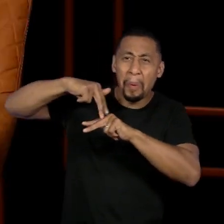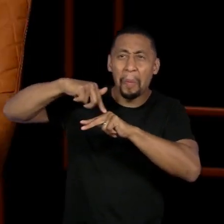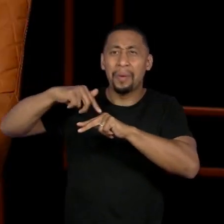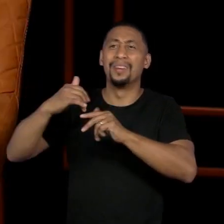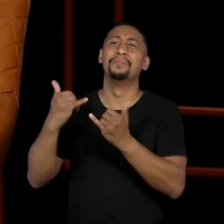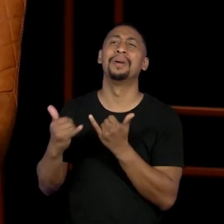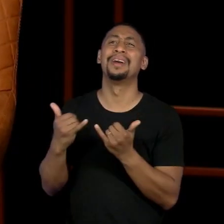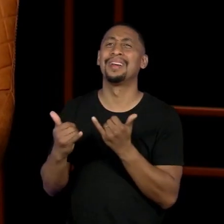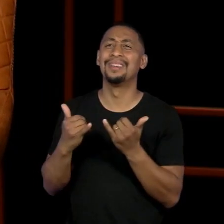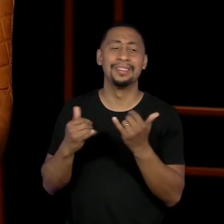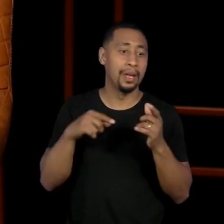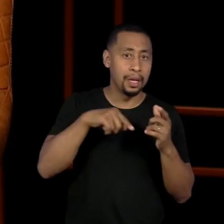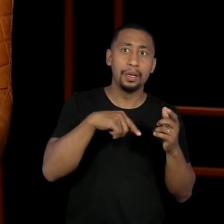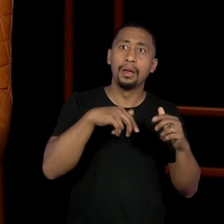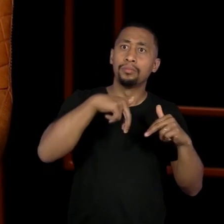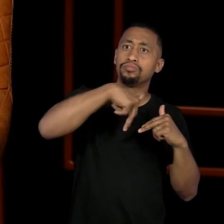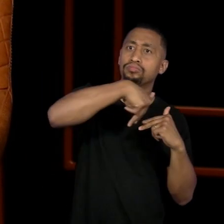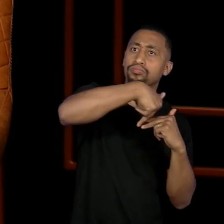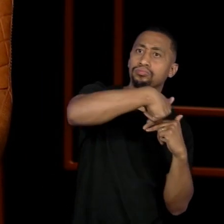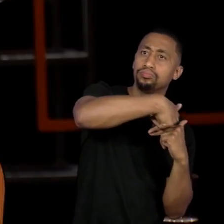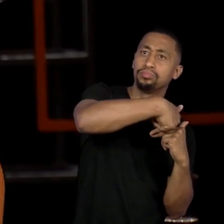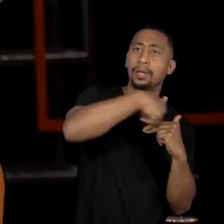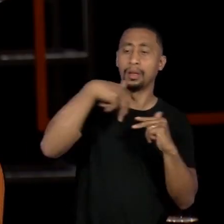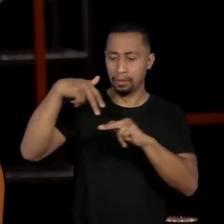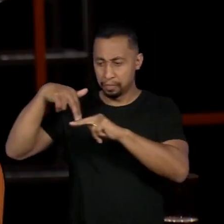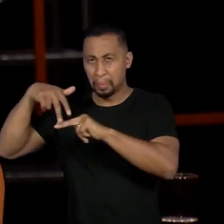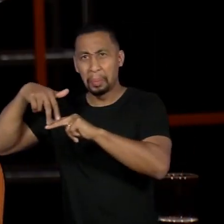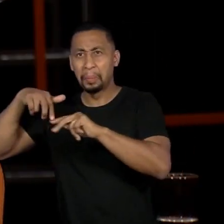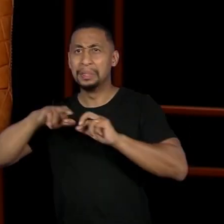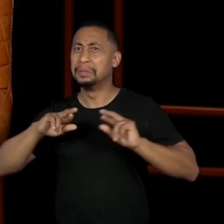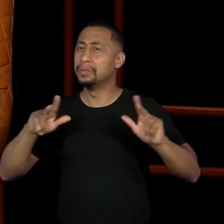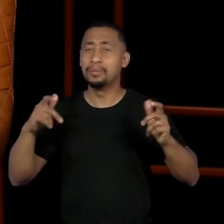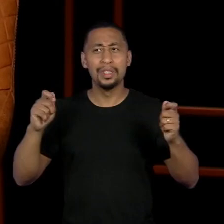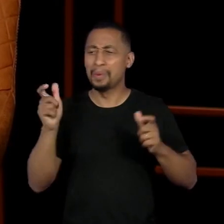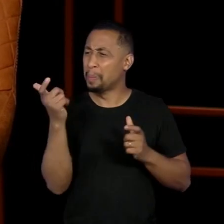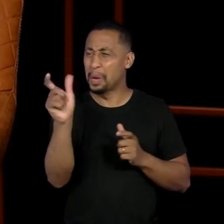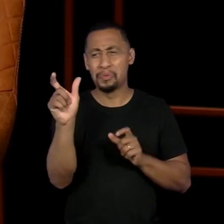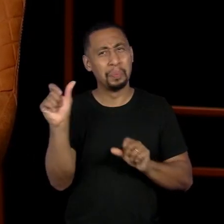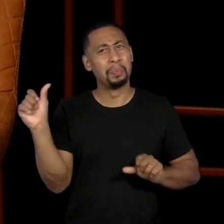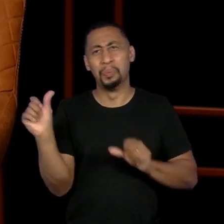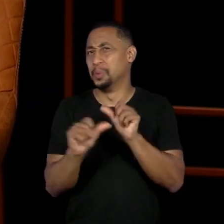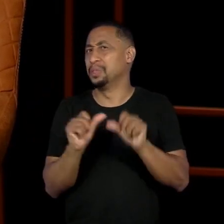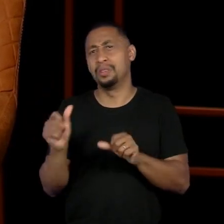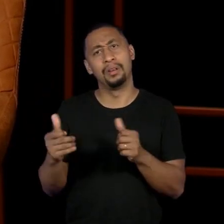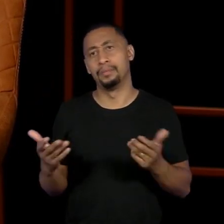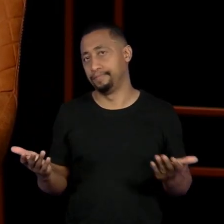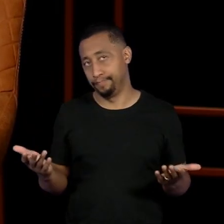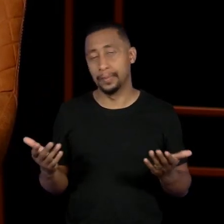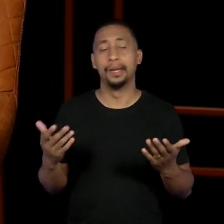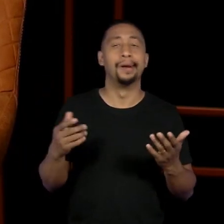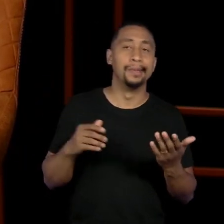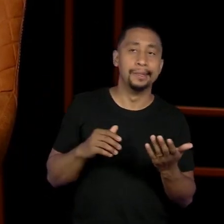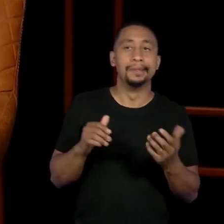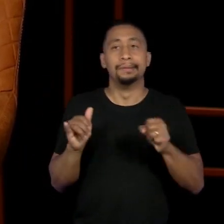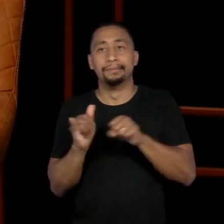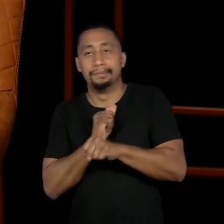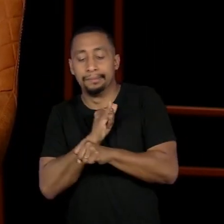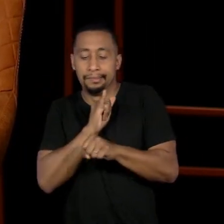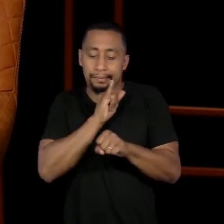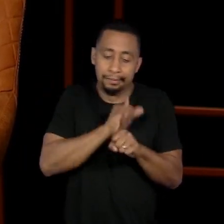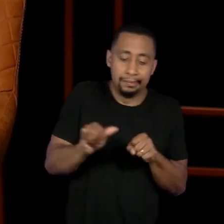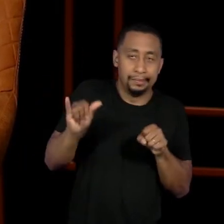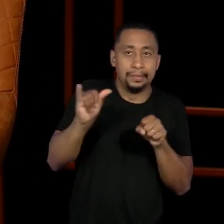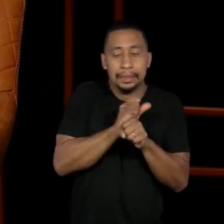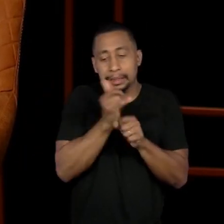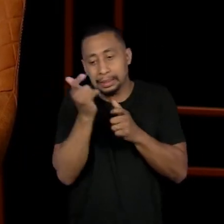E embirrei naquela coisa. Tanto foi, que foi para cá e já vinha com a